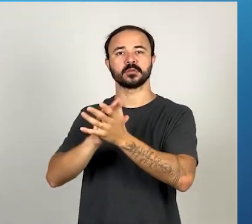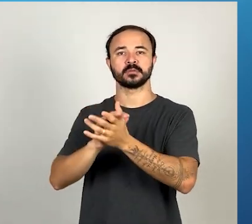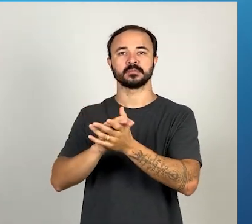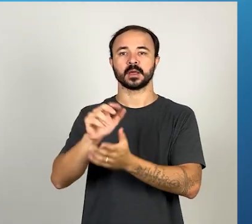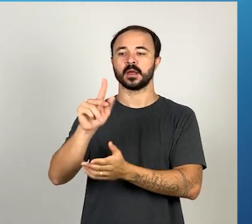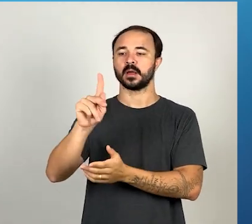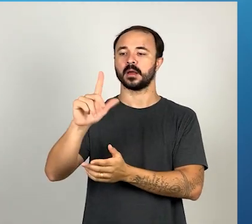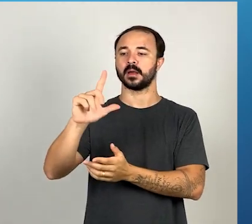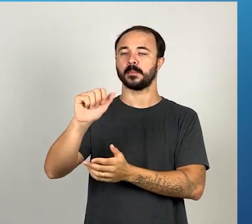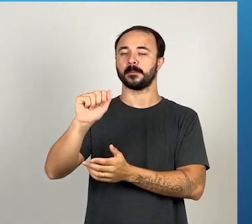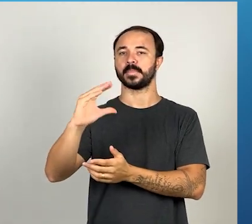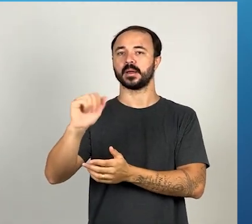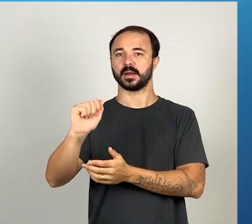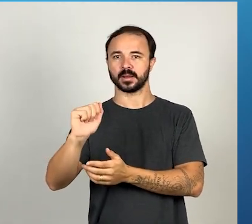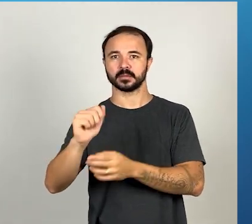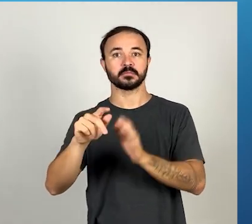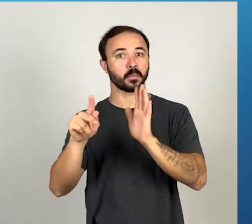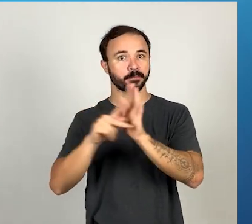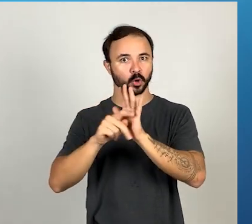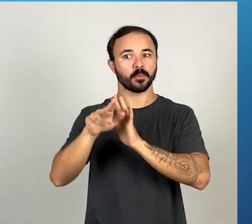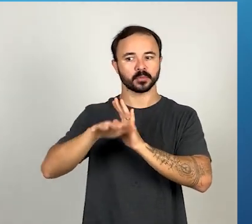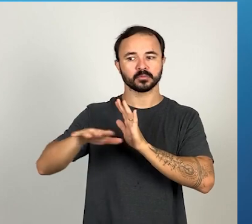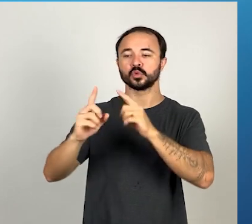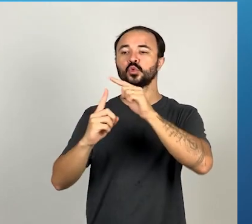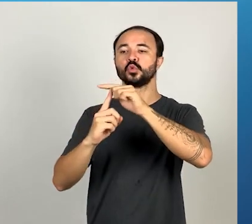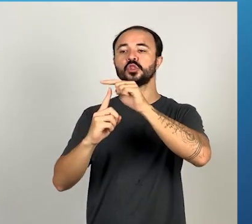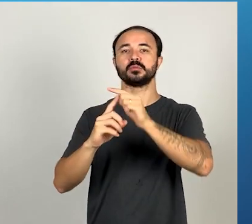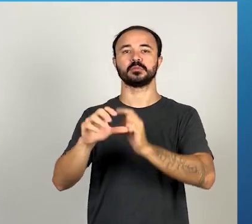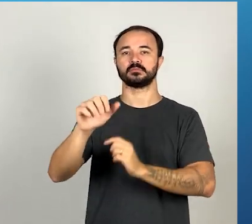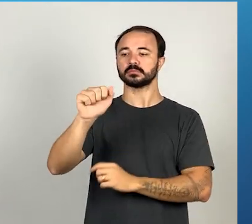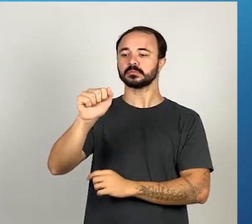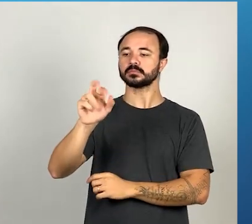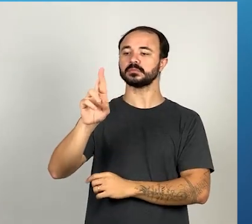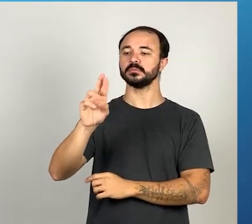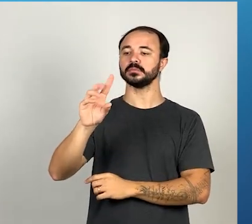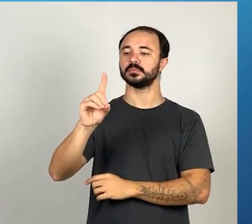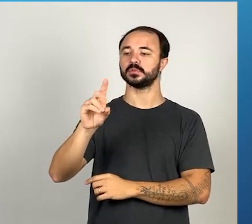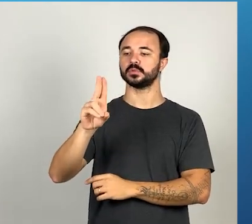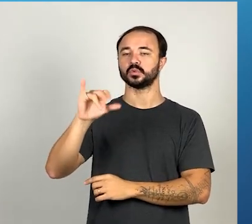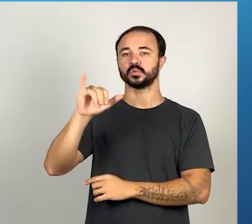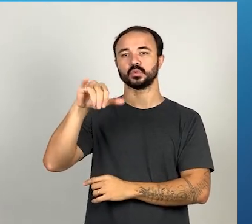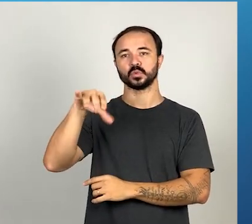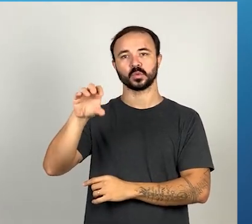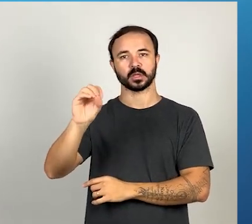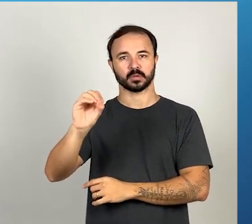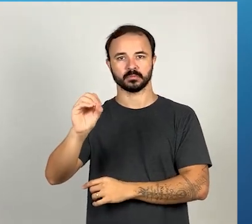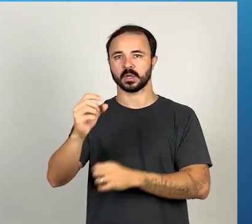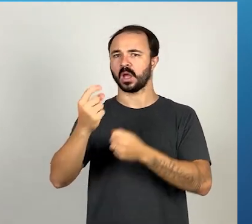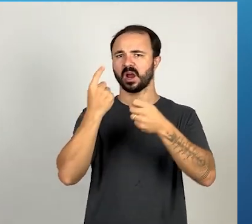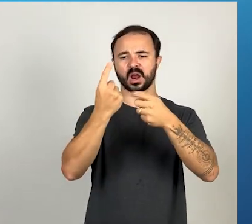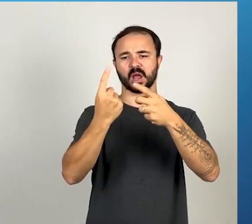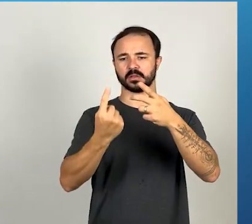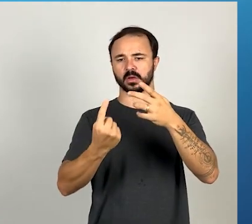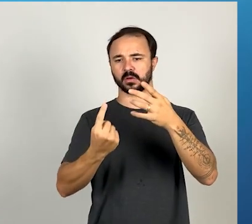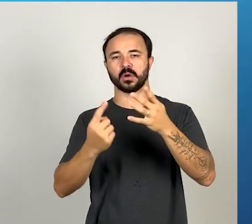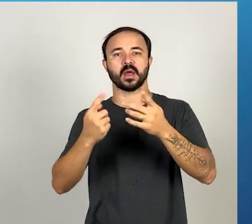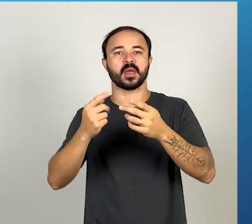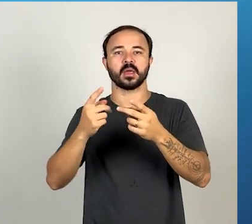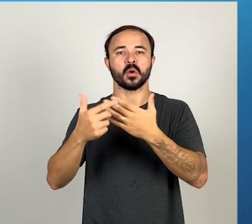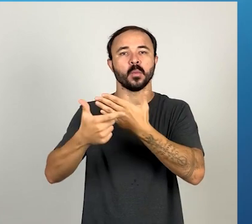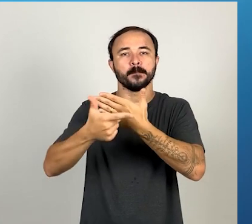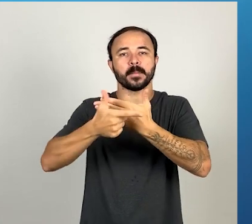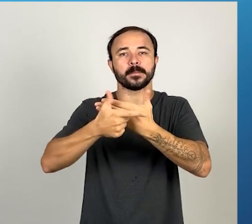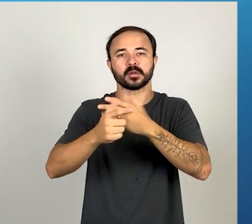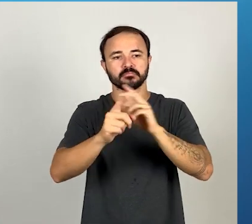temos diversas placas. Cada uma delas tem uma funcionalidade específica para um determinado objetivo. Por exemplo,